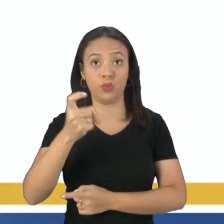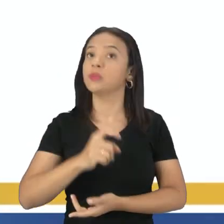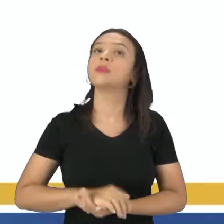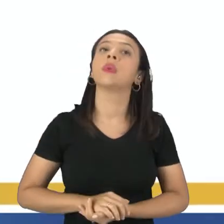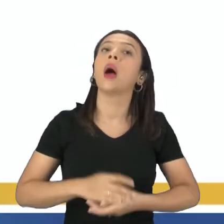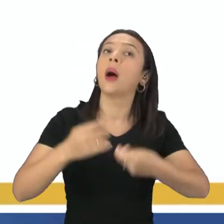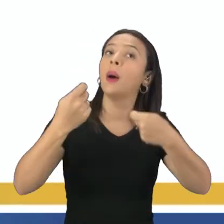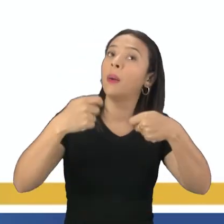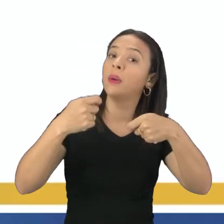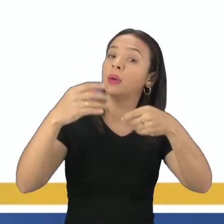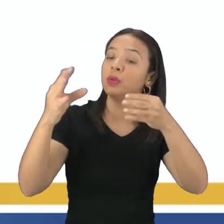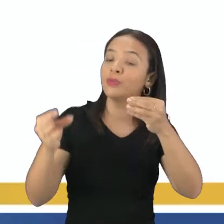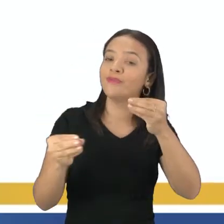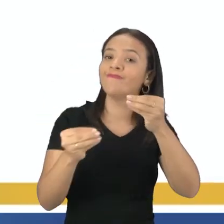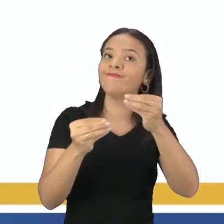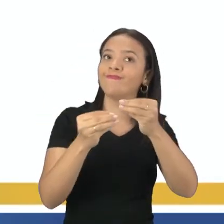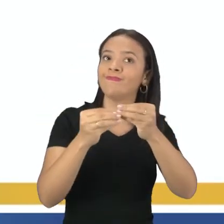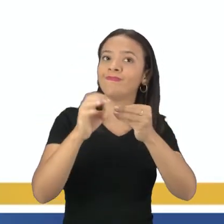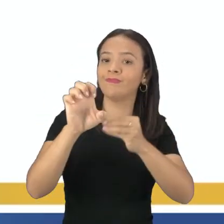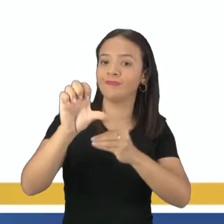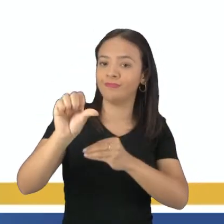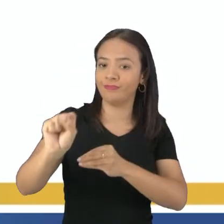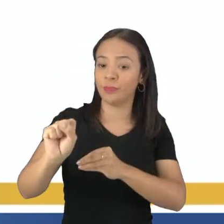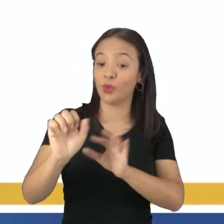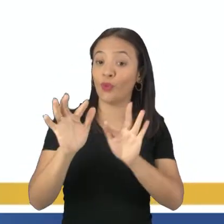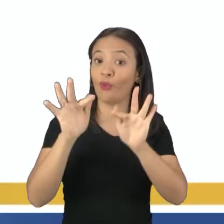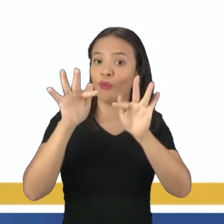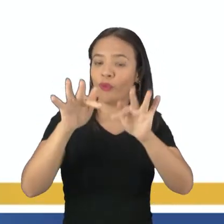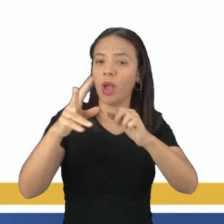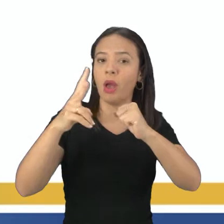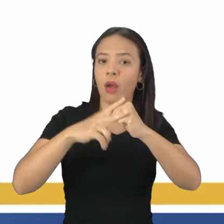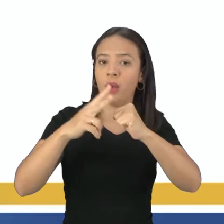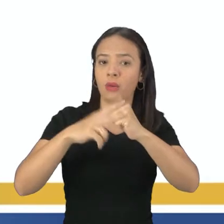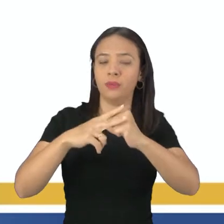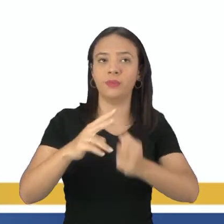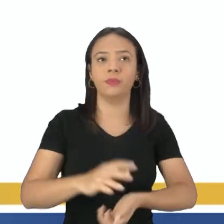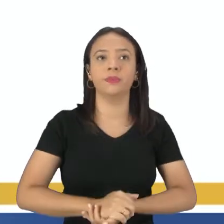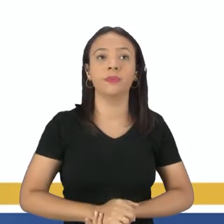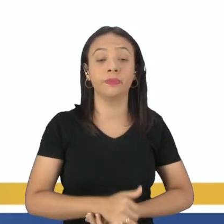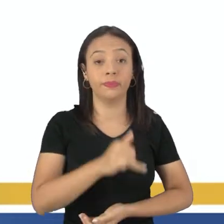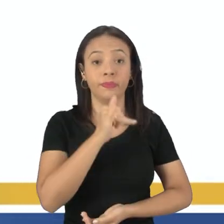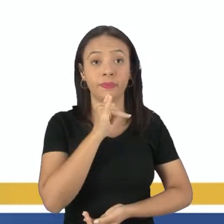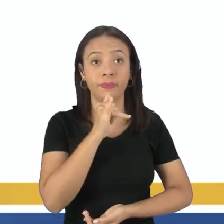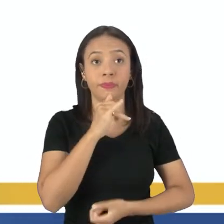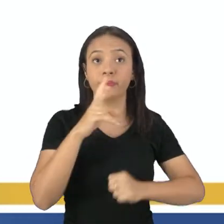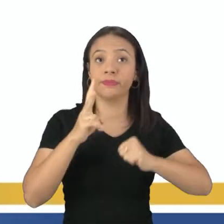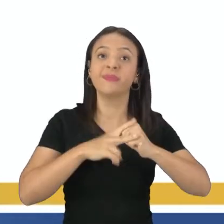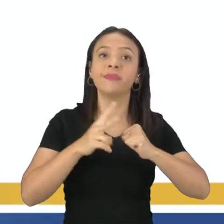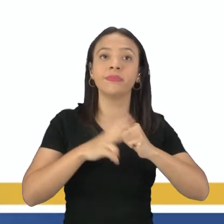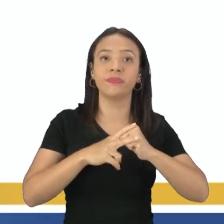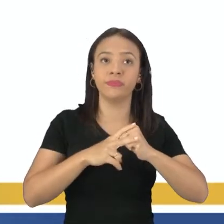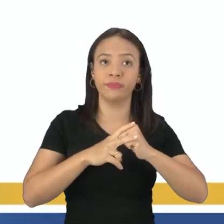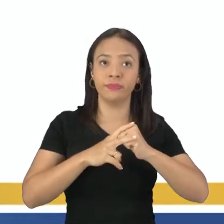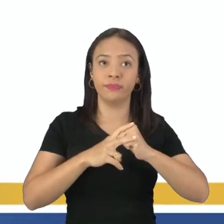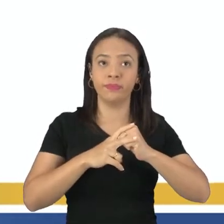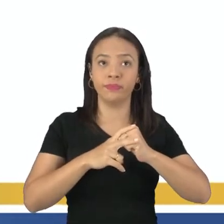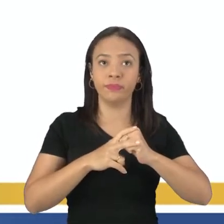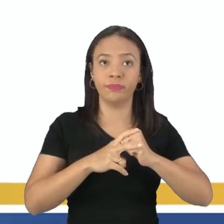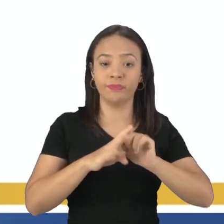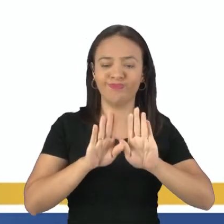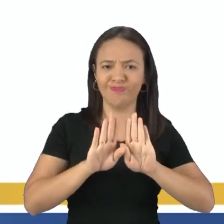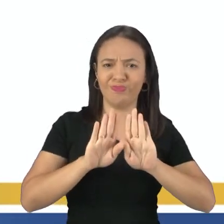é preciso acrescentar ES no final do verbo. Por exemplo, o verbo to push, que é o